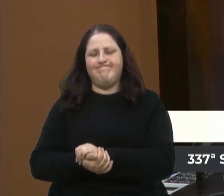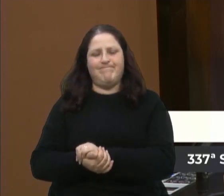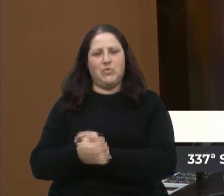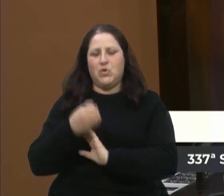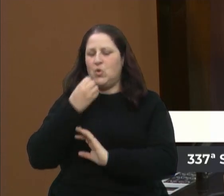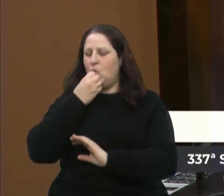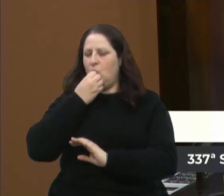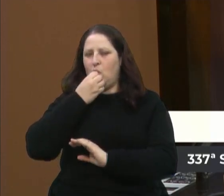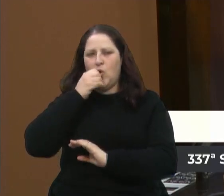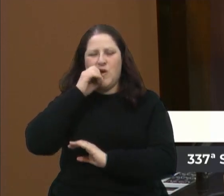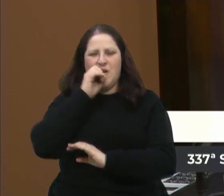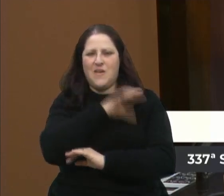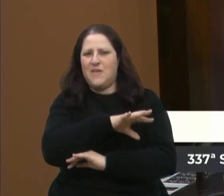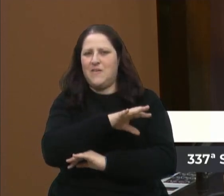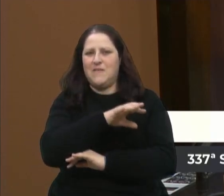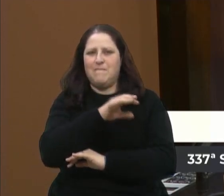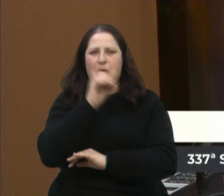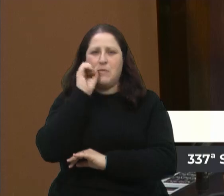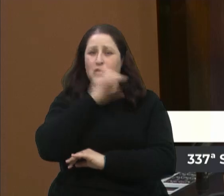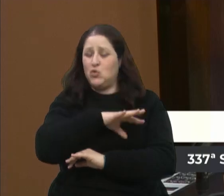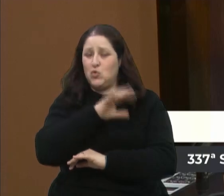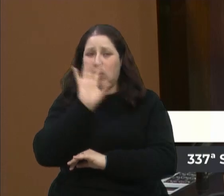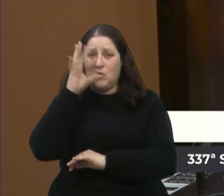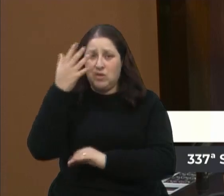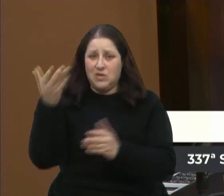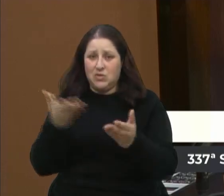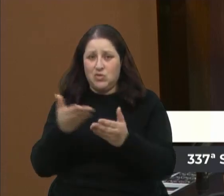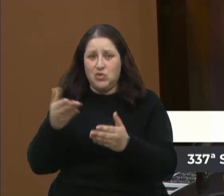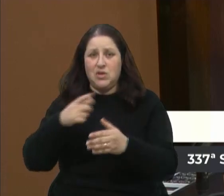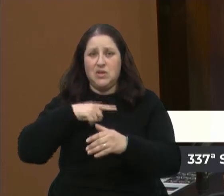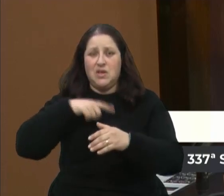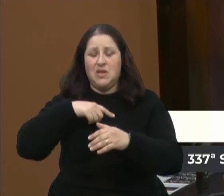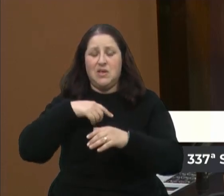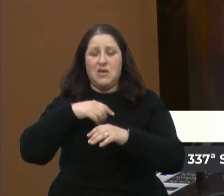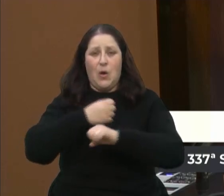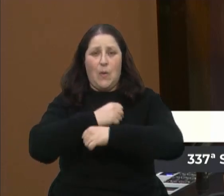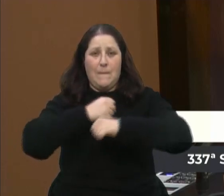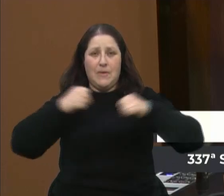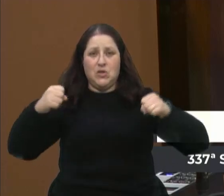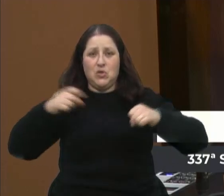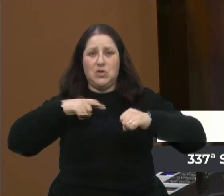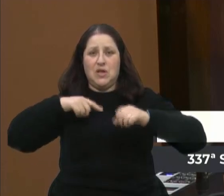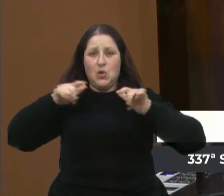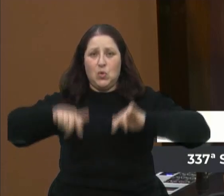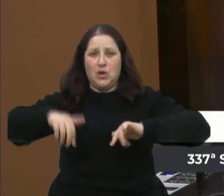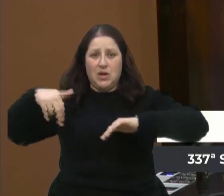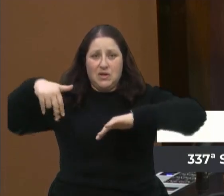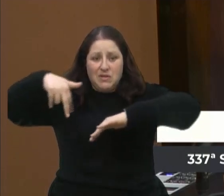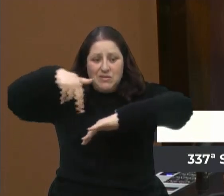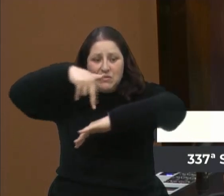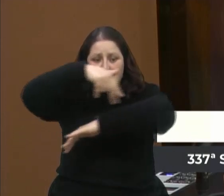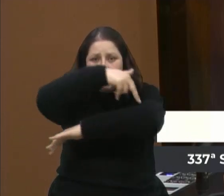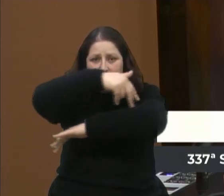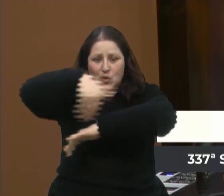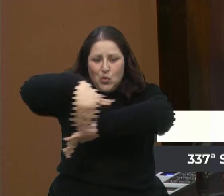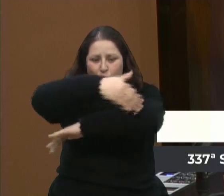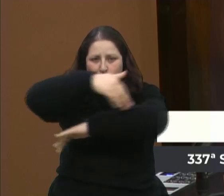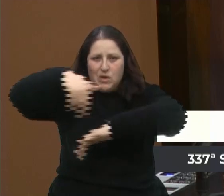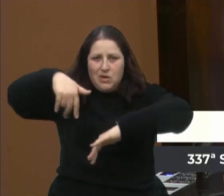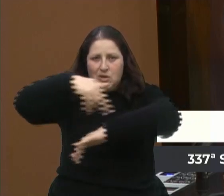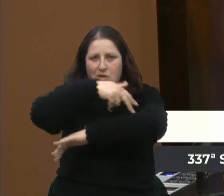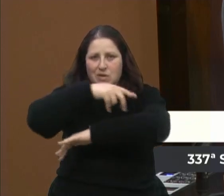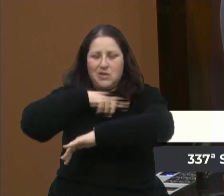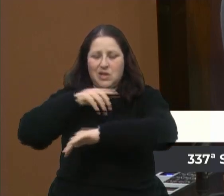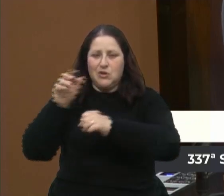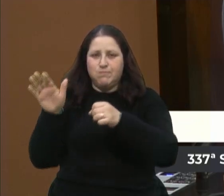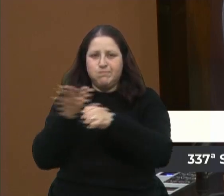hoje. Aumentou assim drasticamente, as calçadas tomaram conta, estão botando não só loja, bem como já